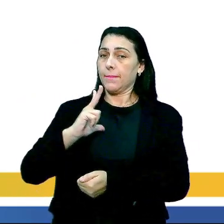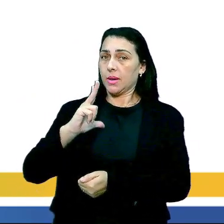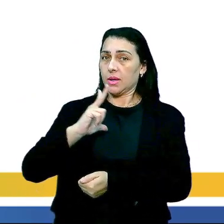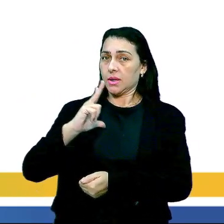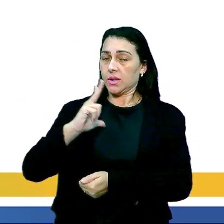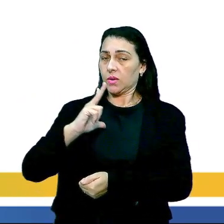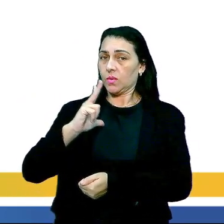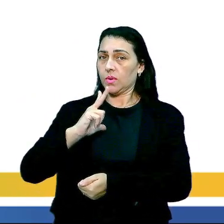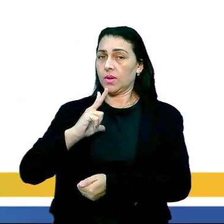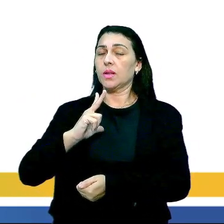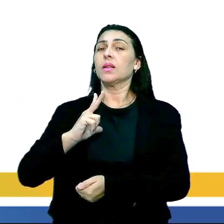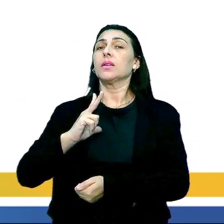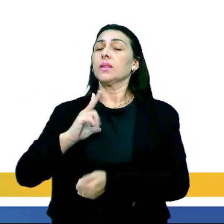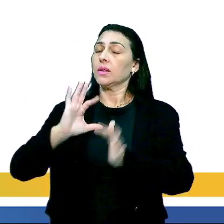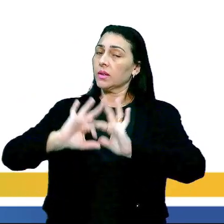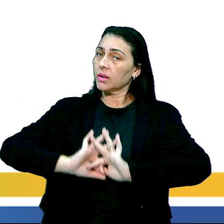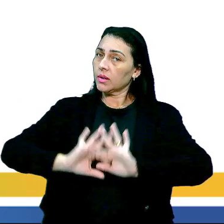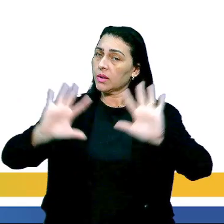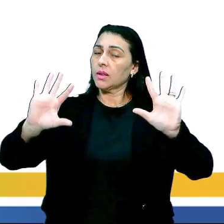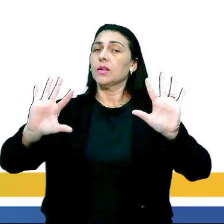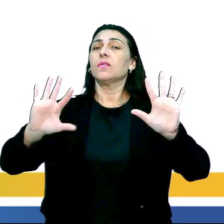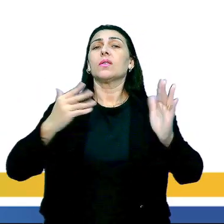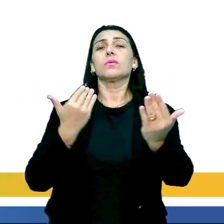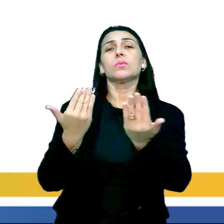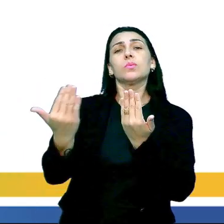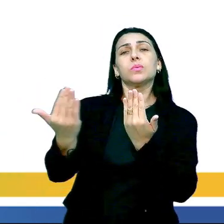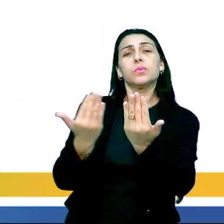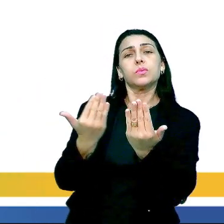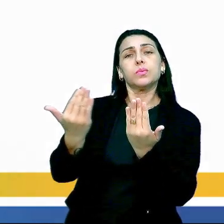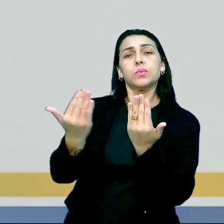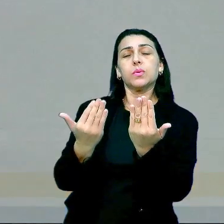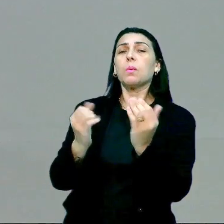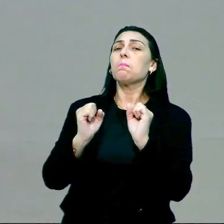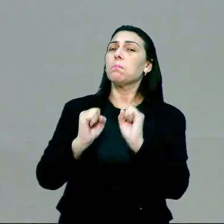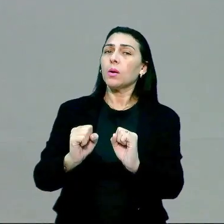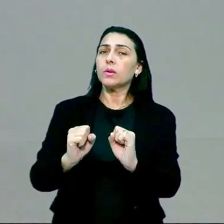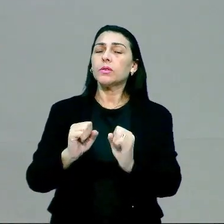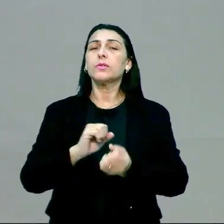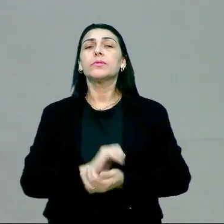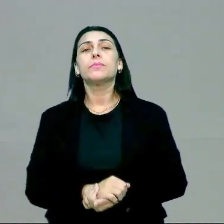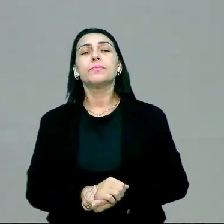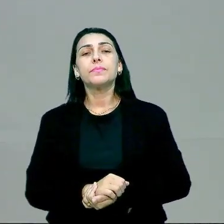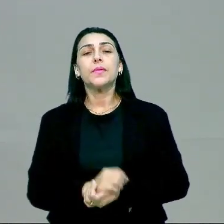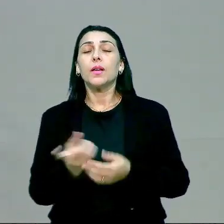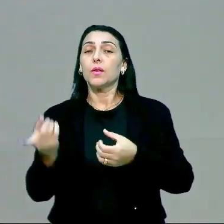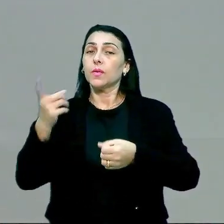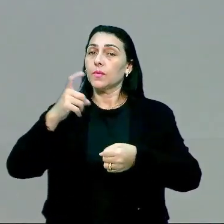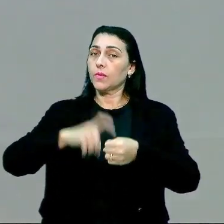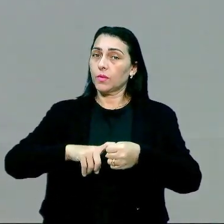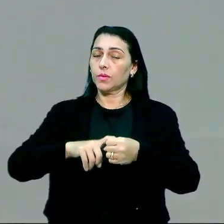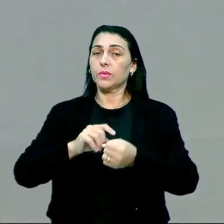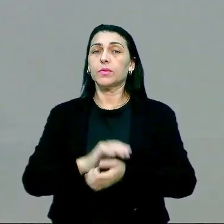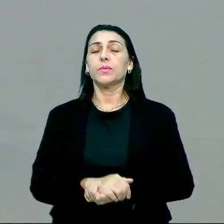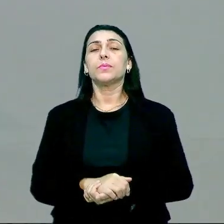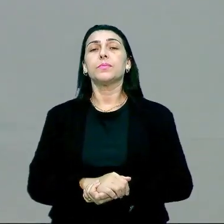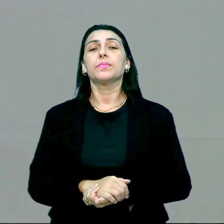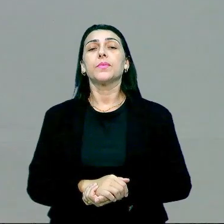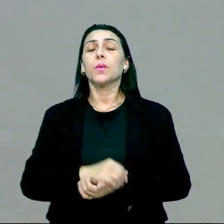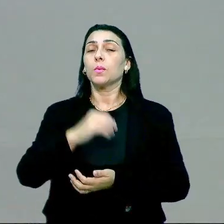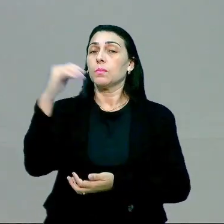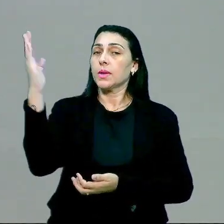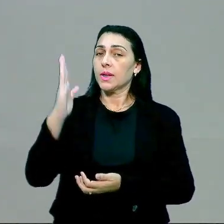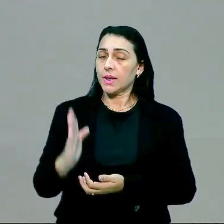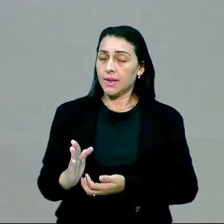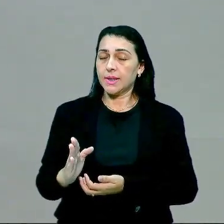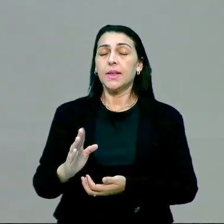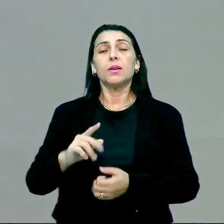particulares autoriza eventuais comparações. E aí eu retomo o comentário de agora há pouco. O Brasil,